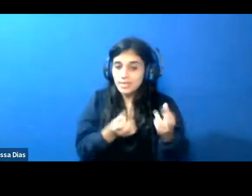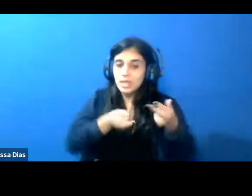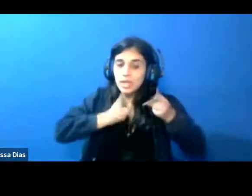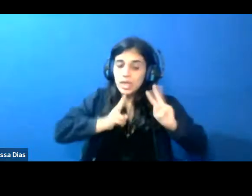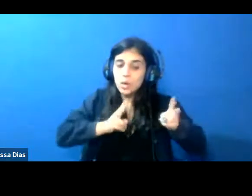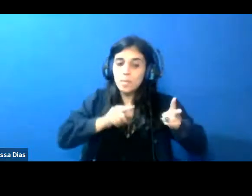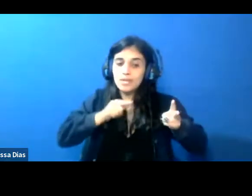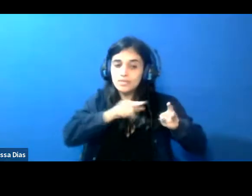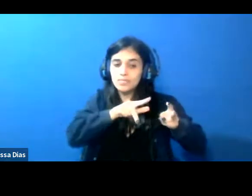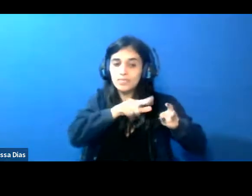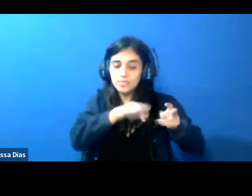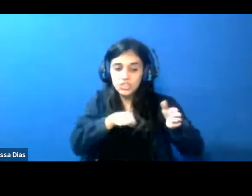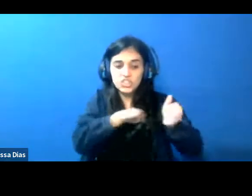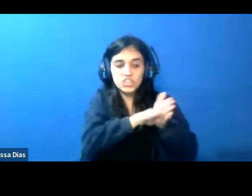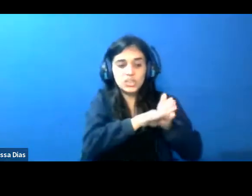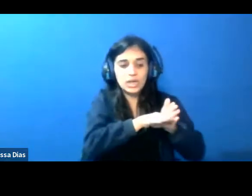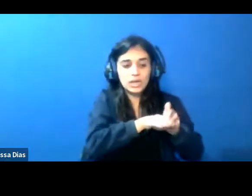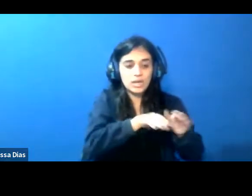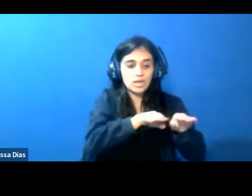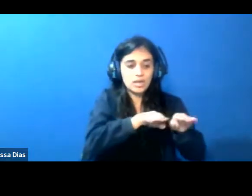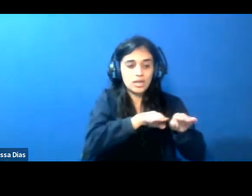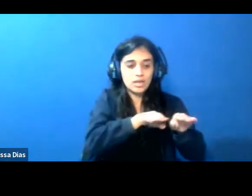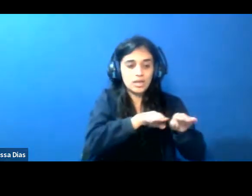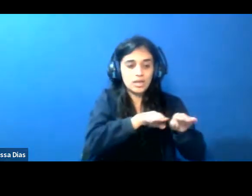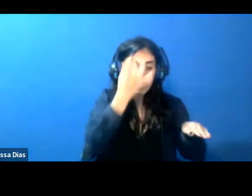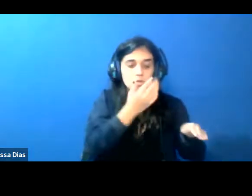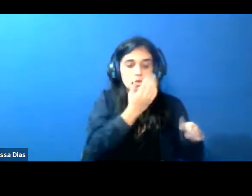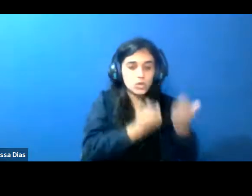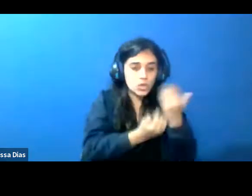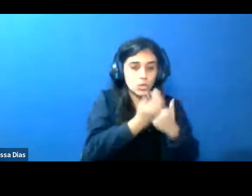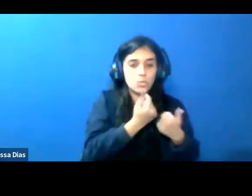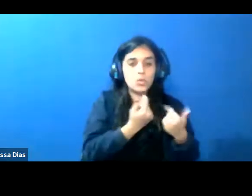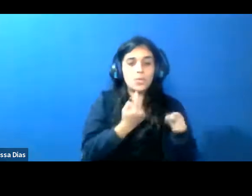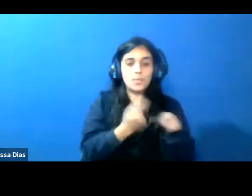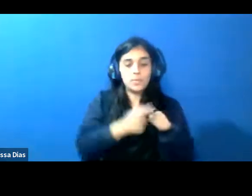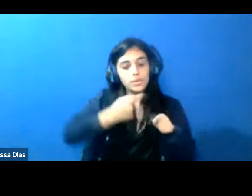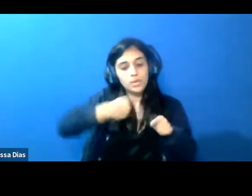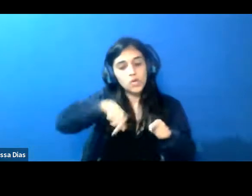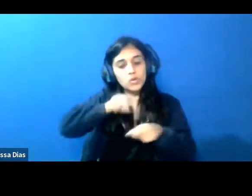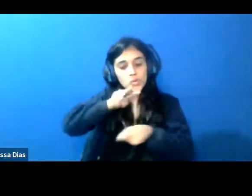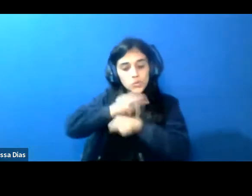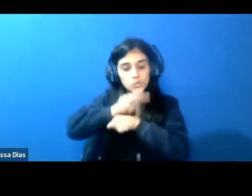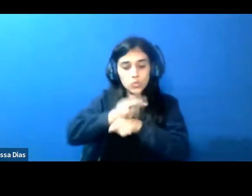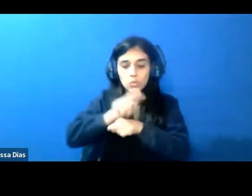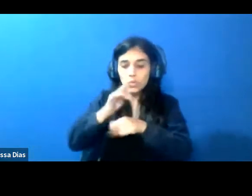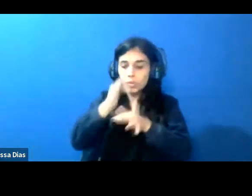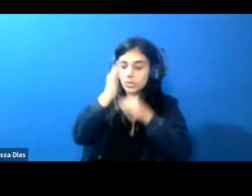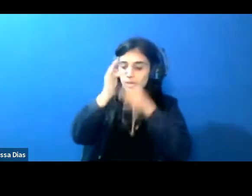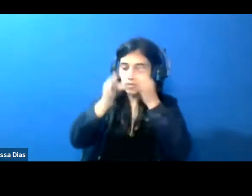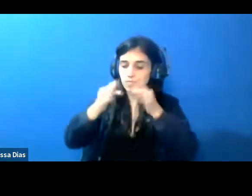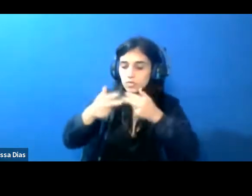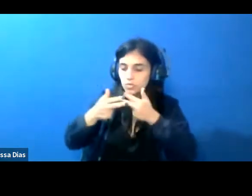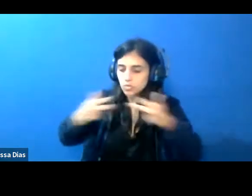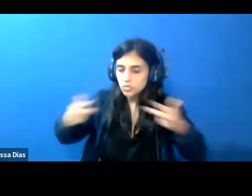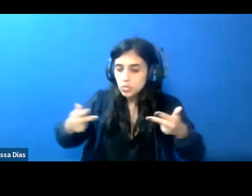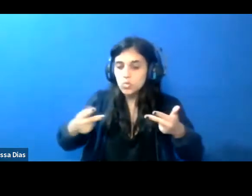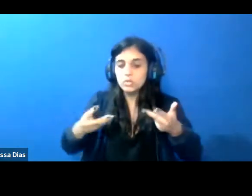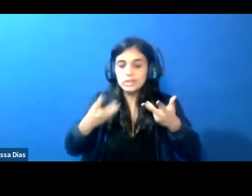mãe terra, aonde que a gente cuida a biodiversidade, as plantas, multiplica